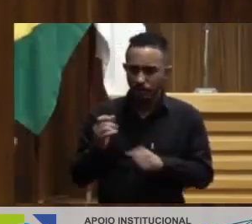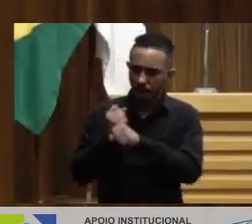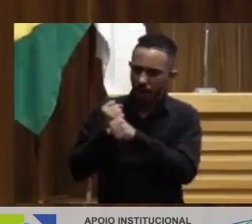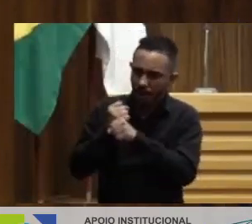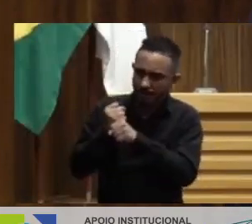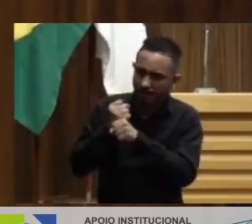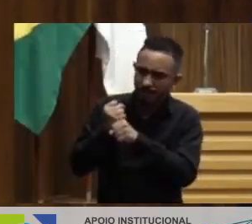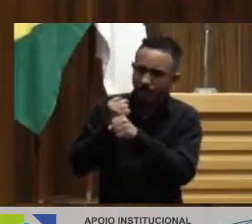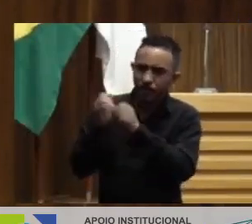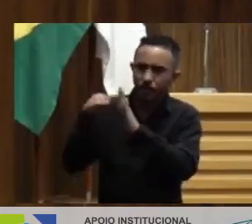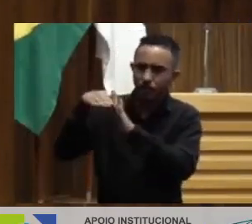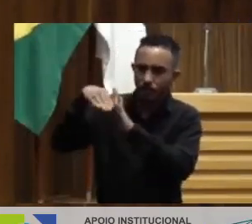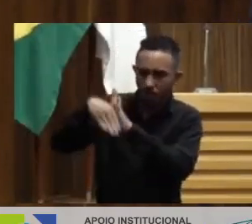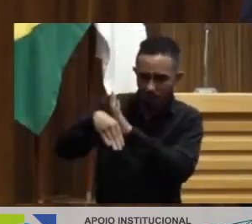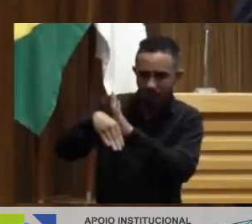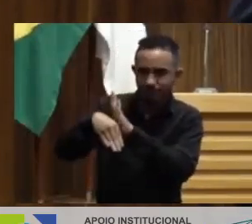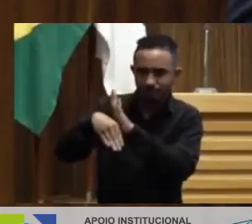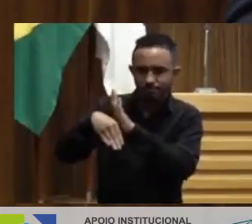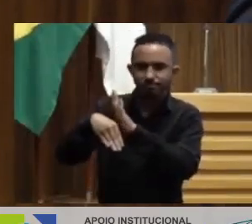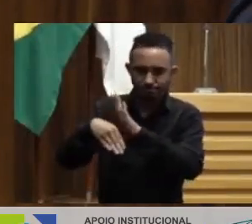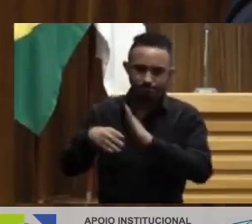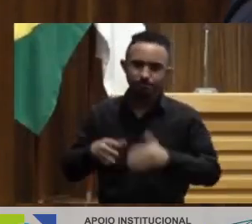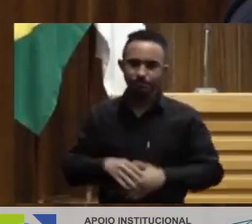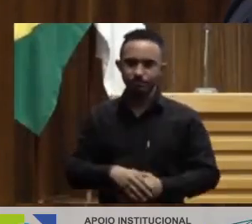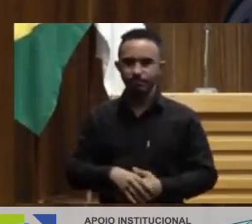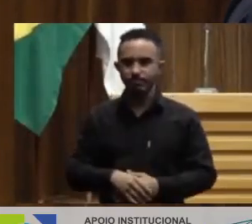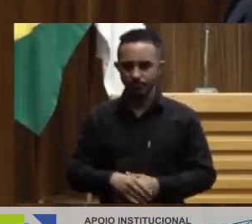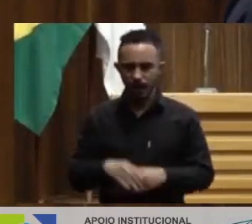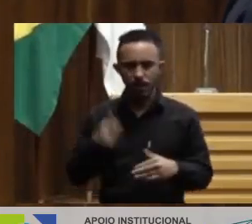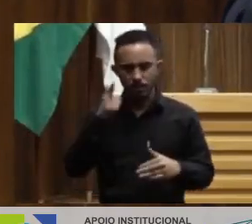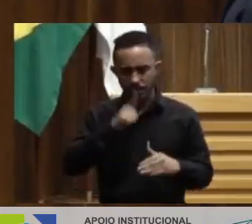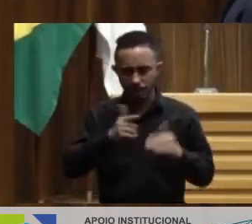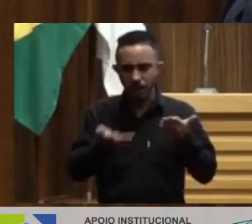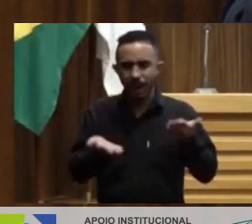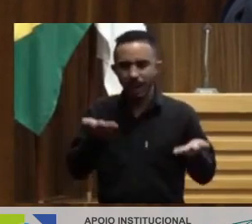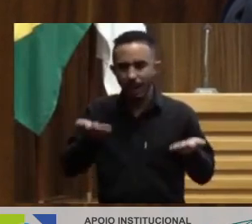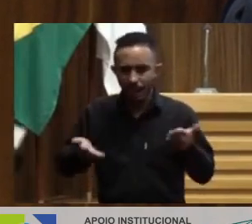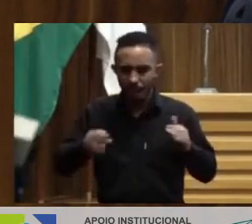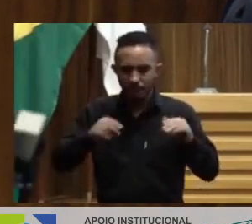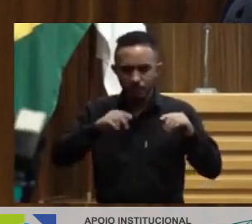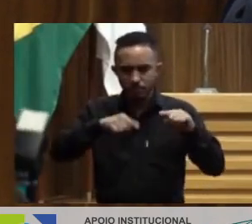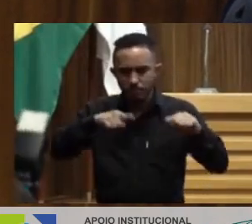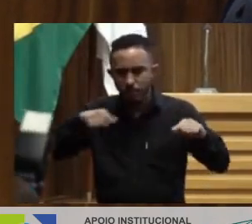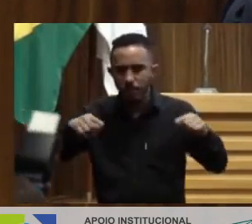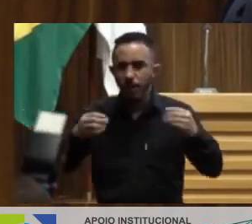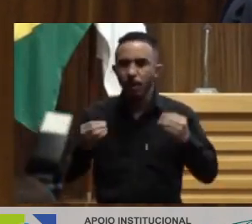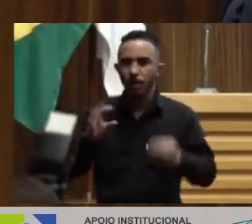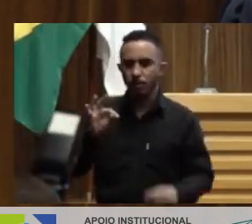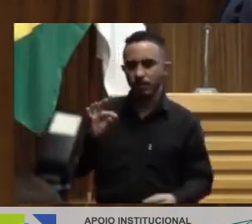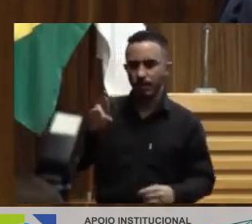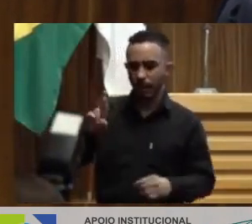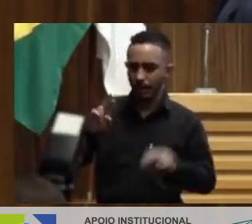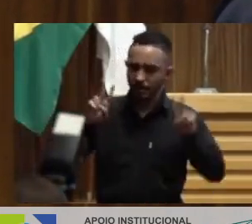vinha caindo. Então, foi bem equacionada a questão da TR para a inovação e